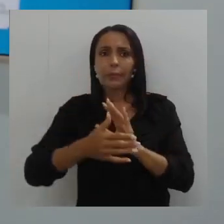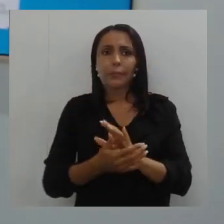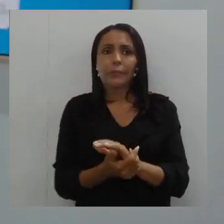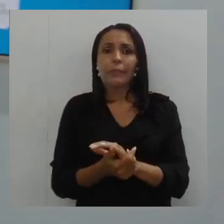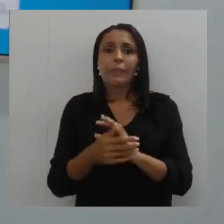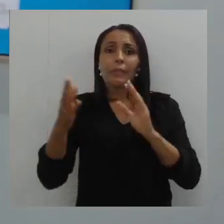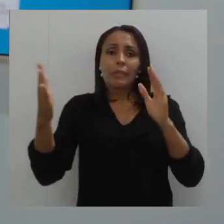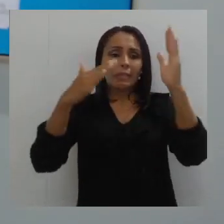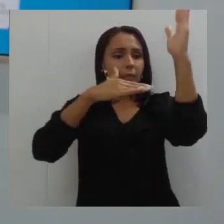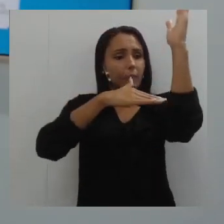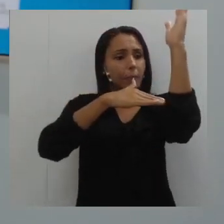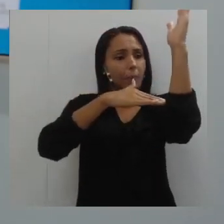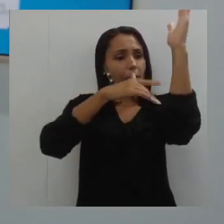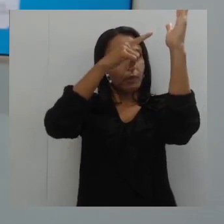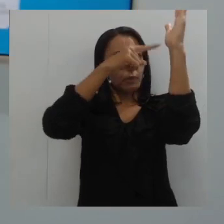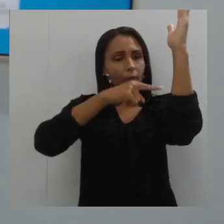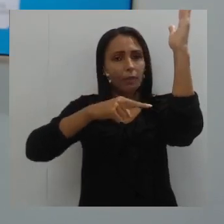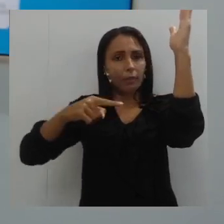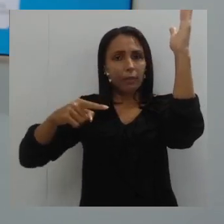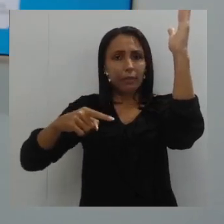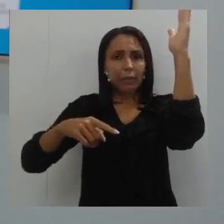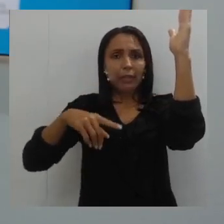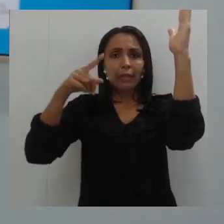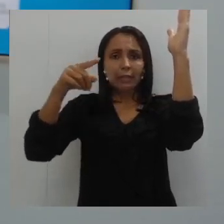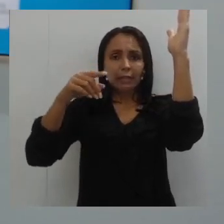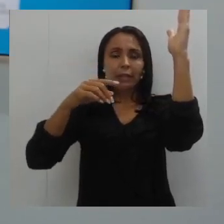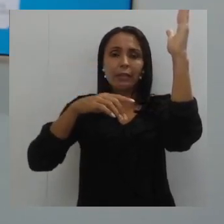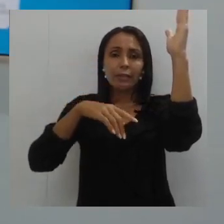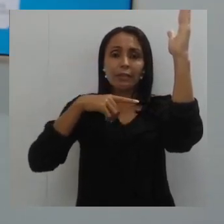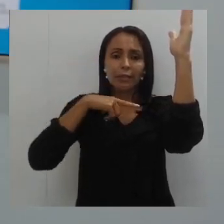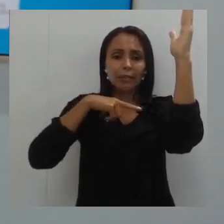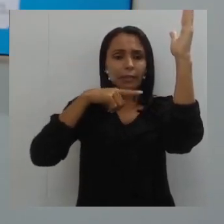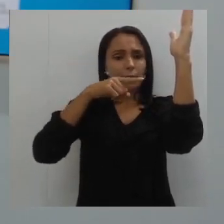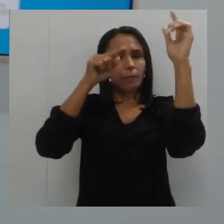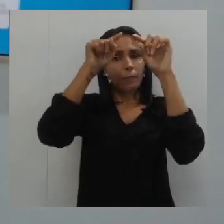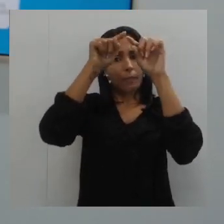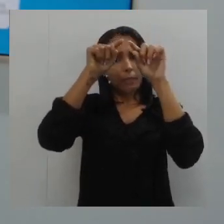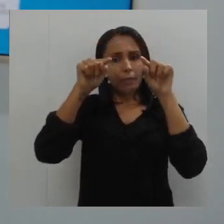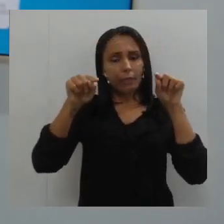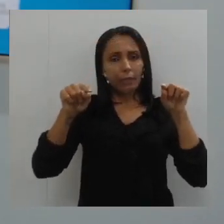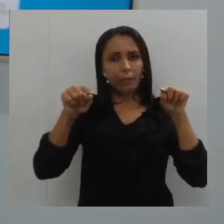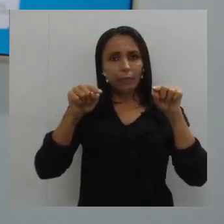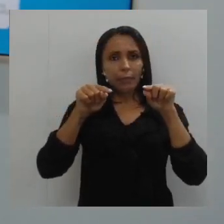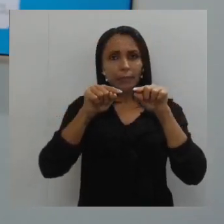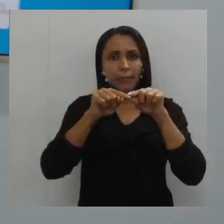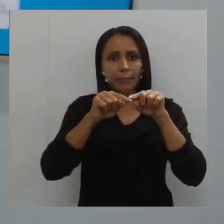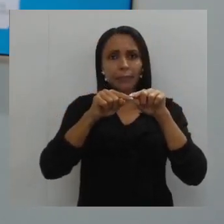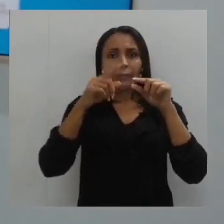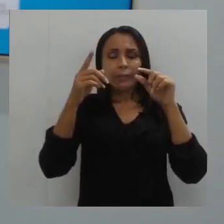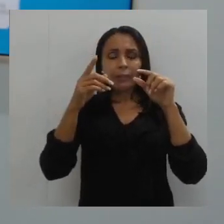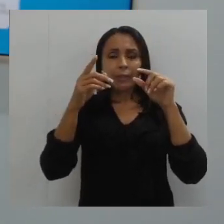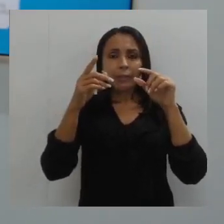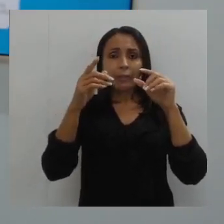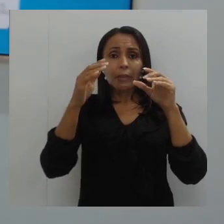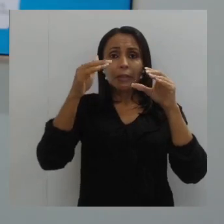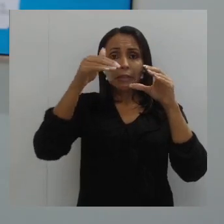plano cartesiano e aqui eu tenho um triângulo inscrito dentro do